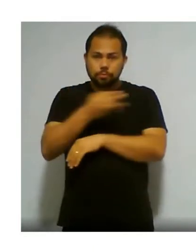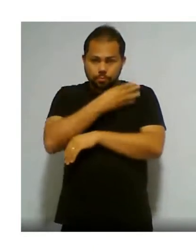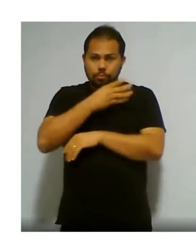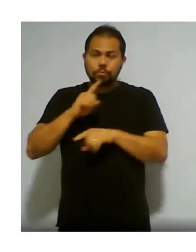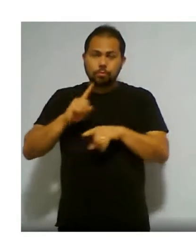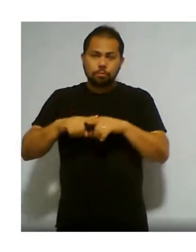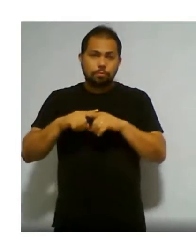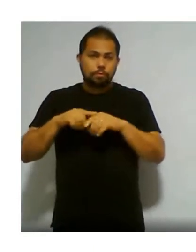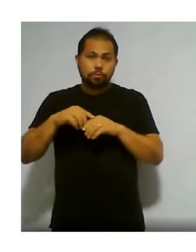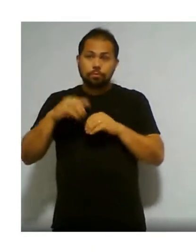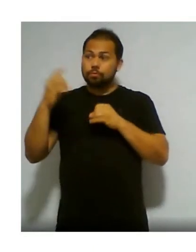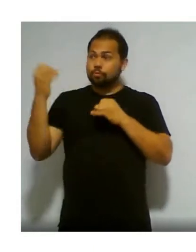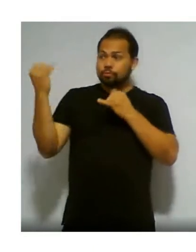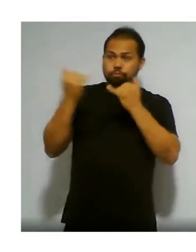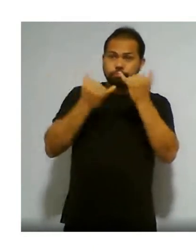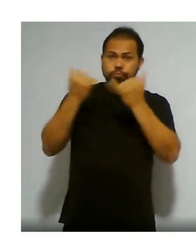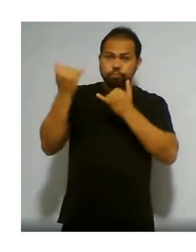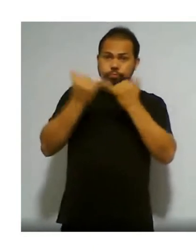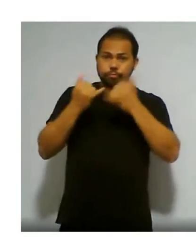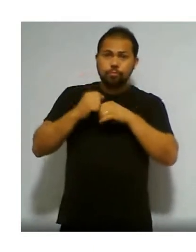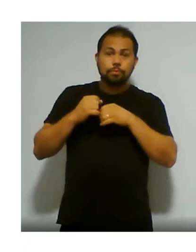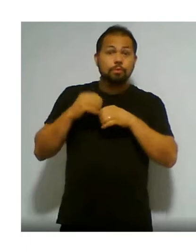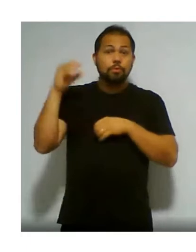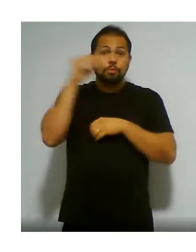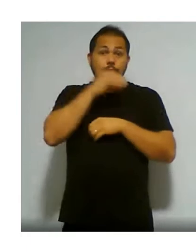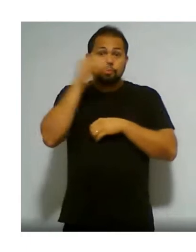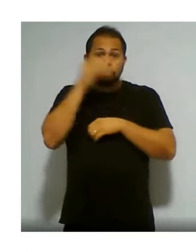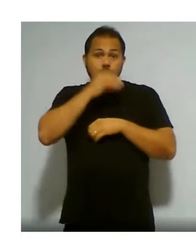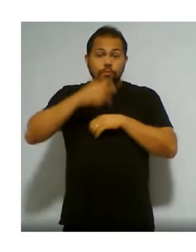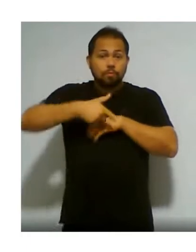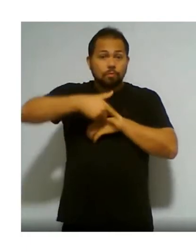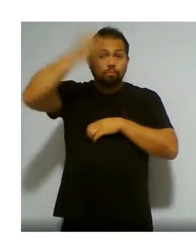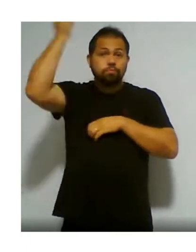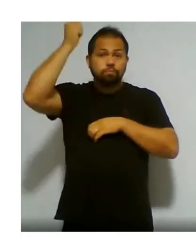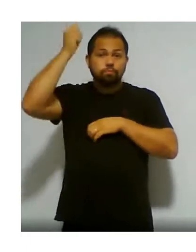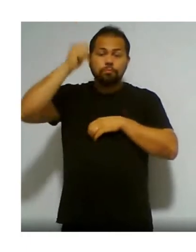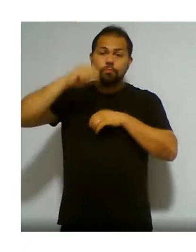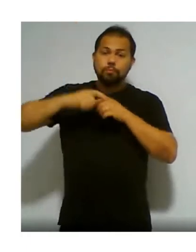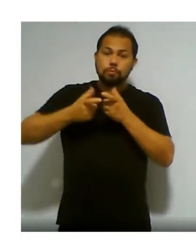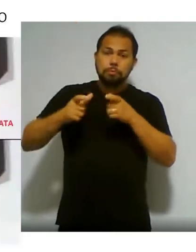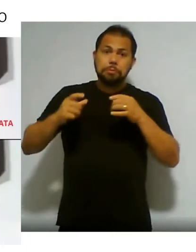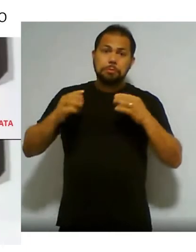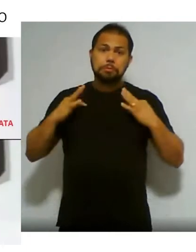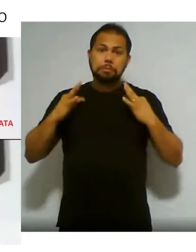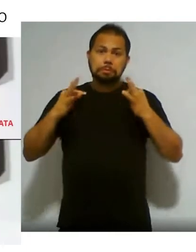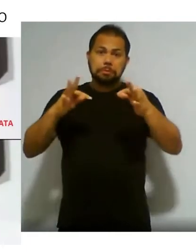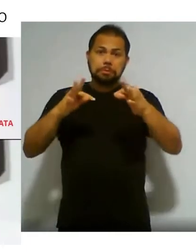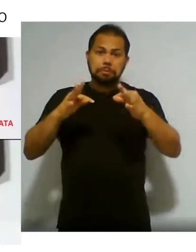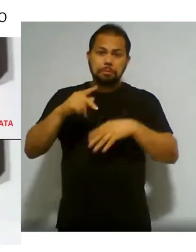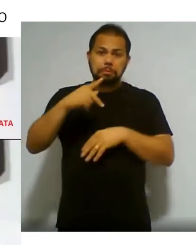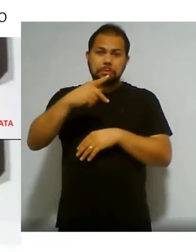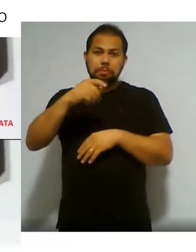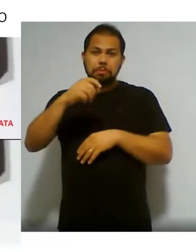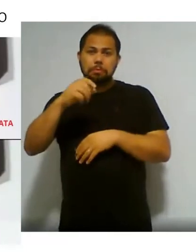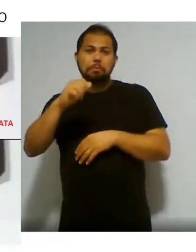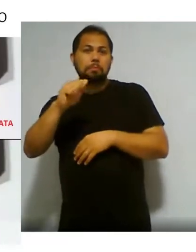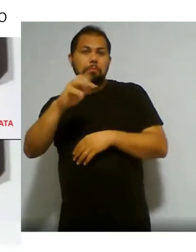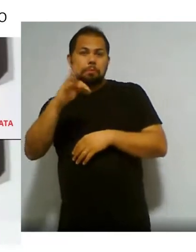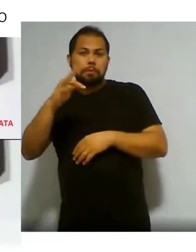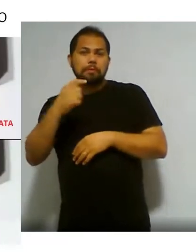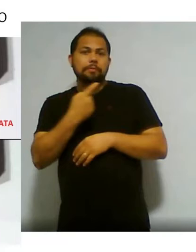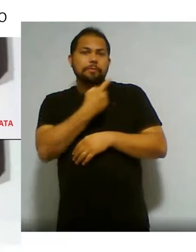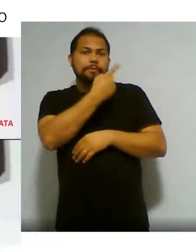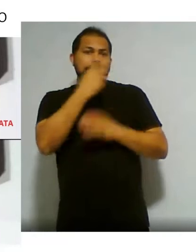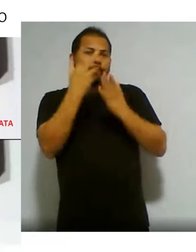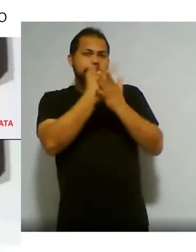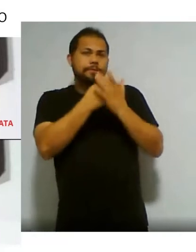outro, serialmente, e em velocidades maiores, fez com que essa tecnologia anterior, PATA, que é essa daqui da figura de cima, com esse tipo de cabo